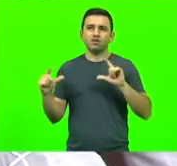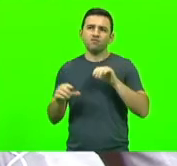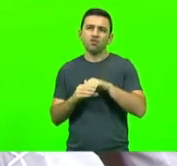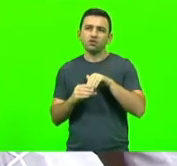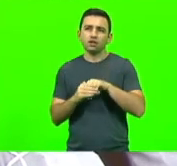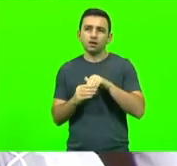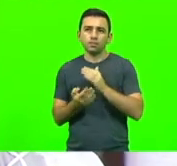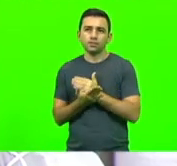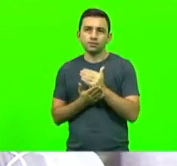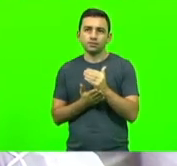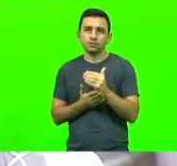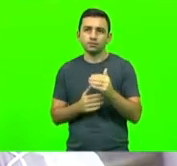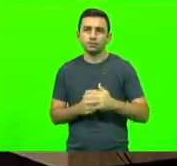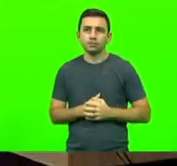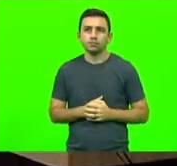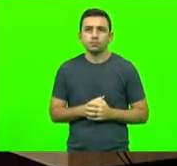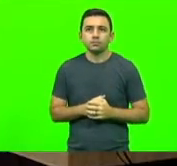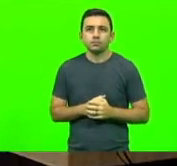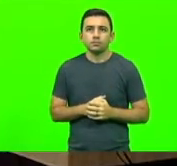já.